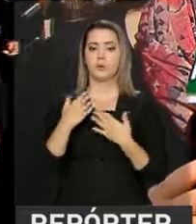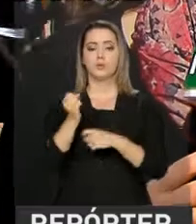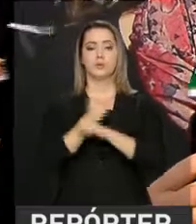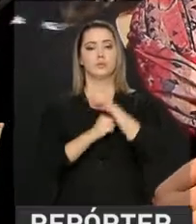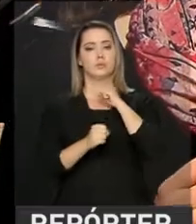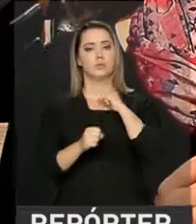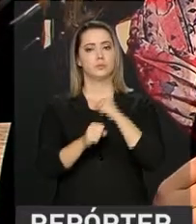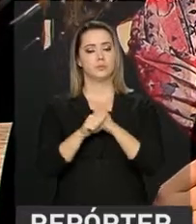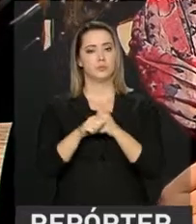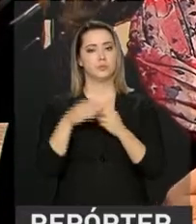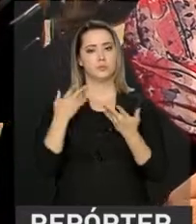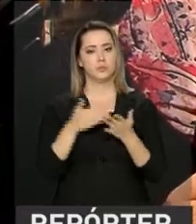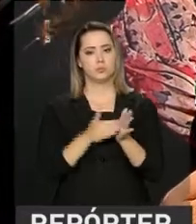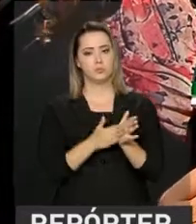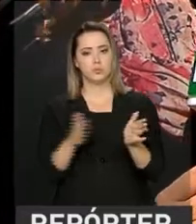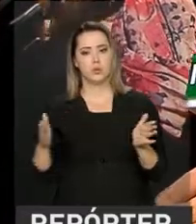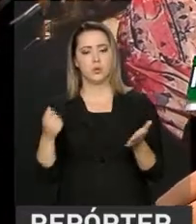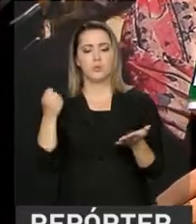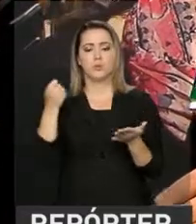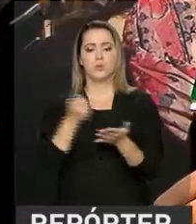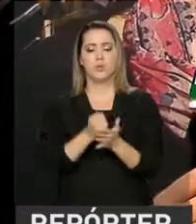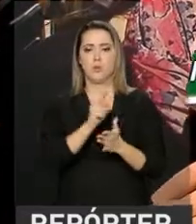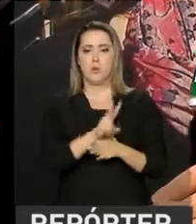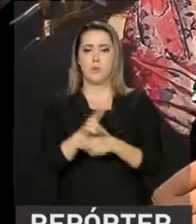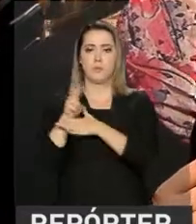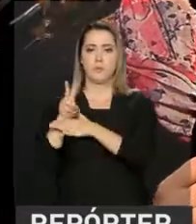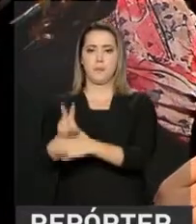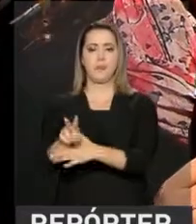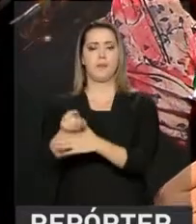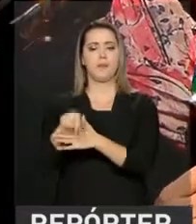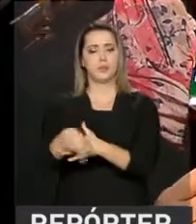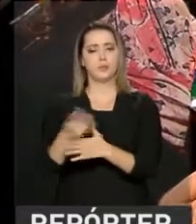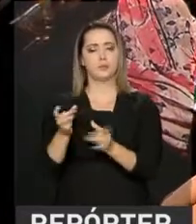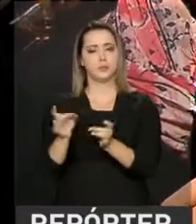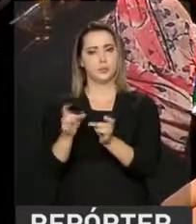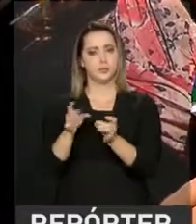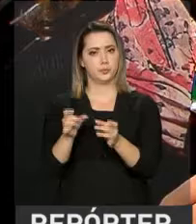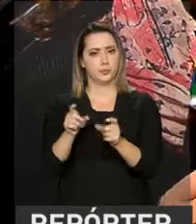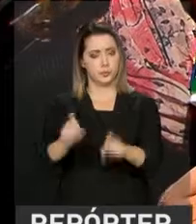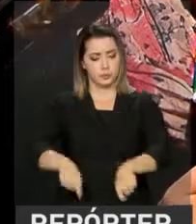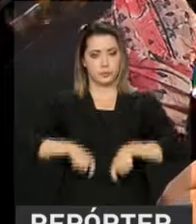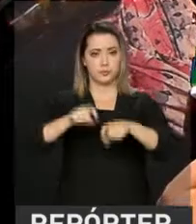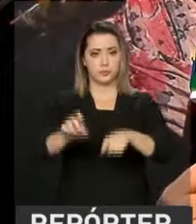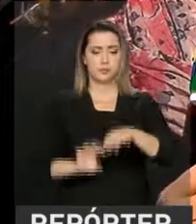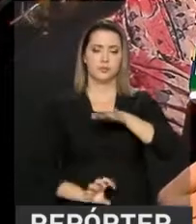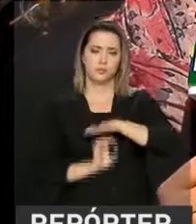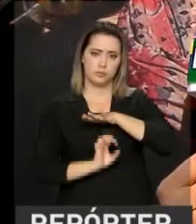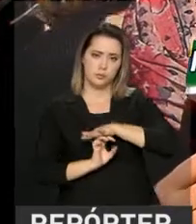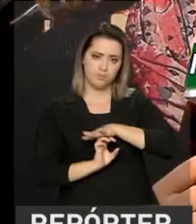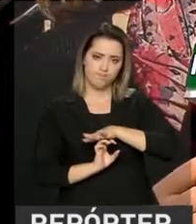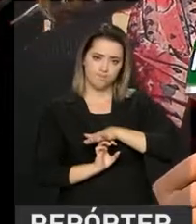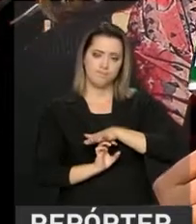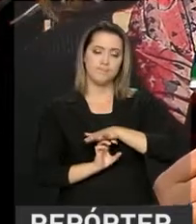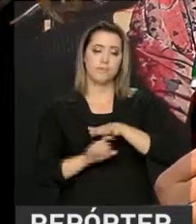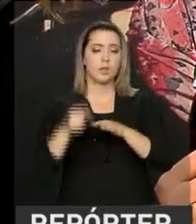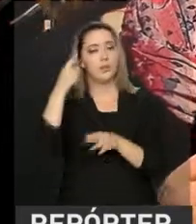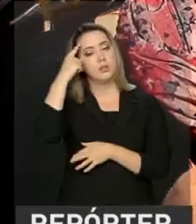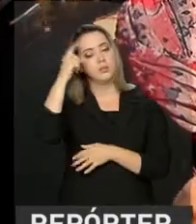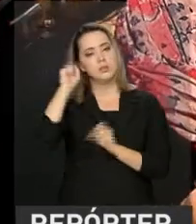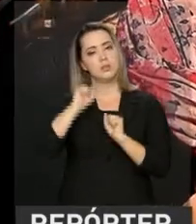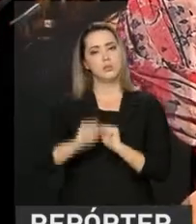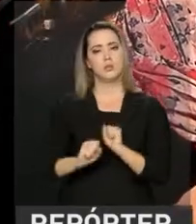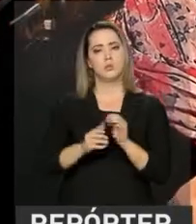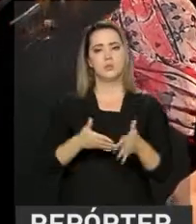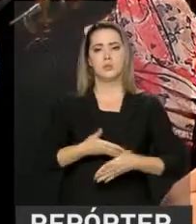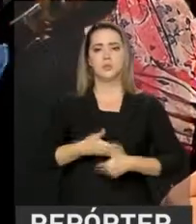período anterior nas linhas de custeio, investimento e comercialização da agricultura empresarial. A ideia é possibilitar o uso